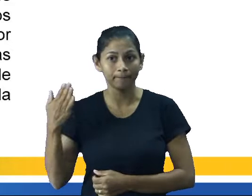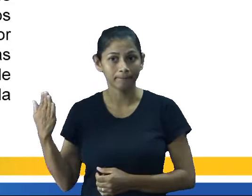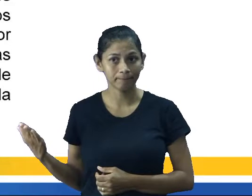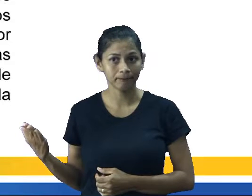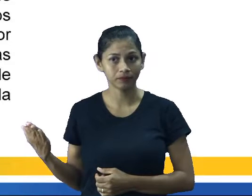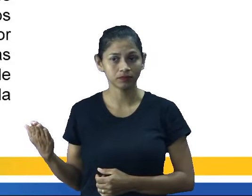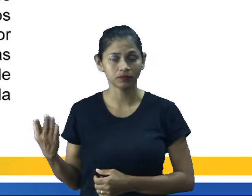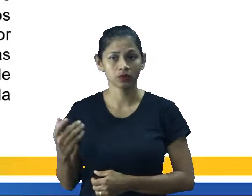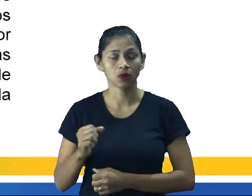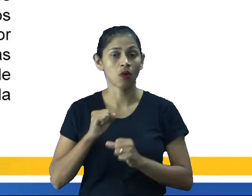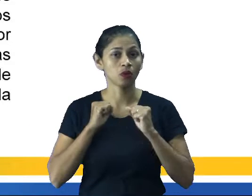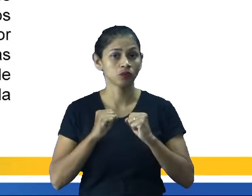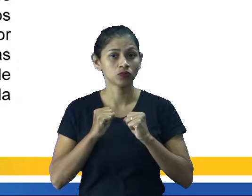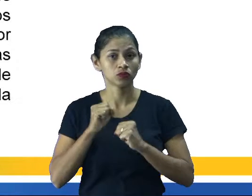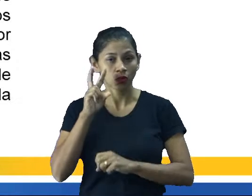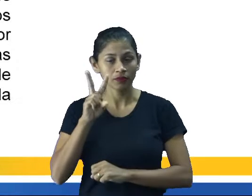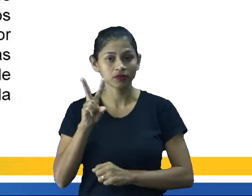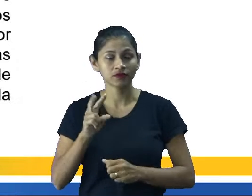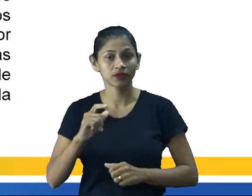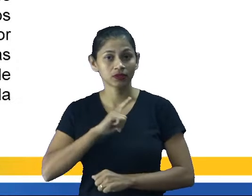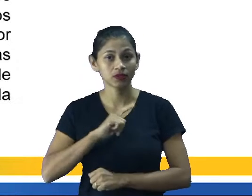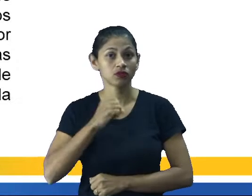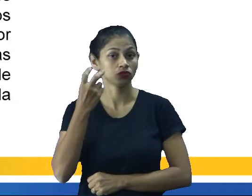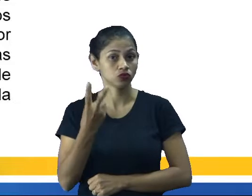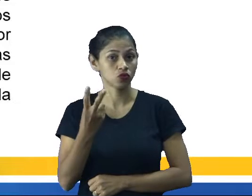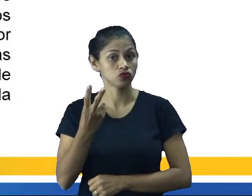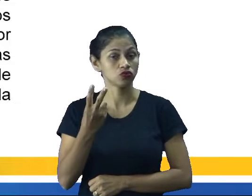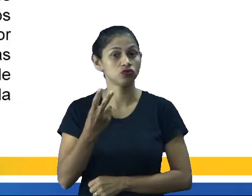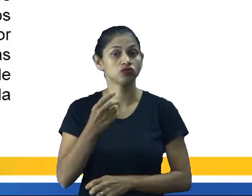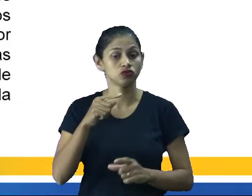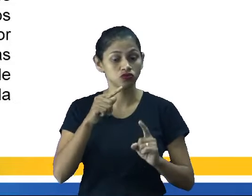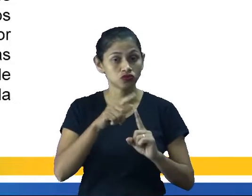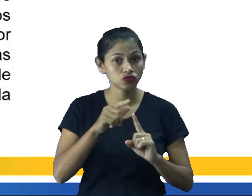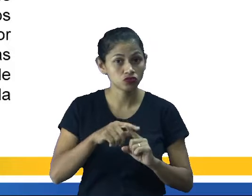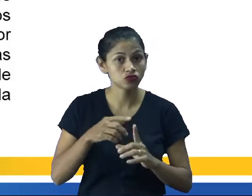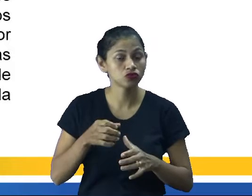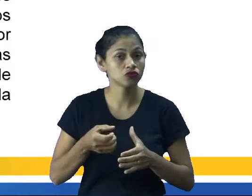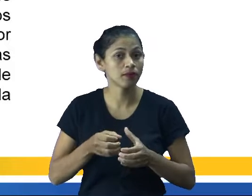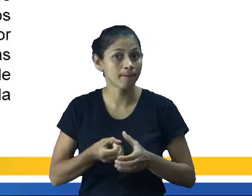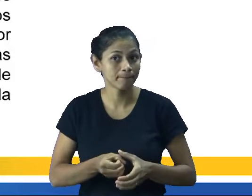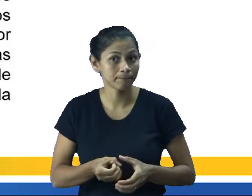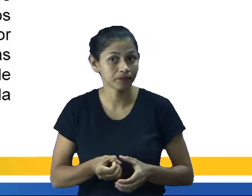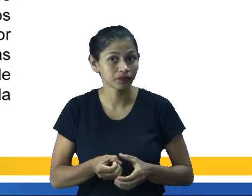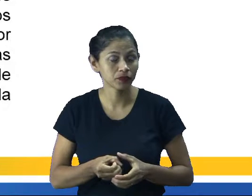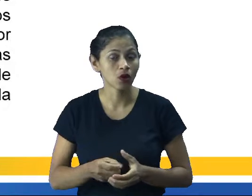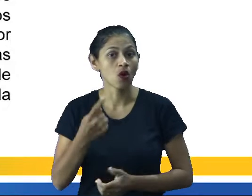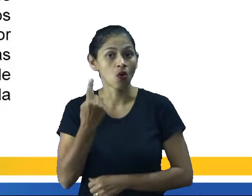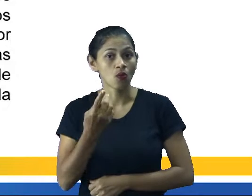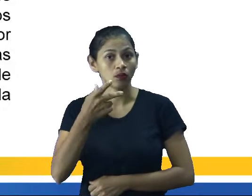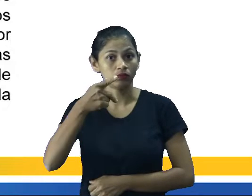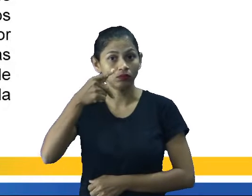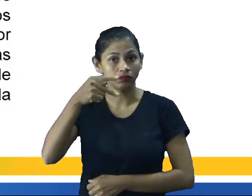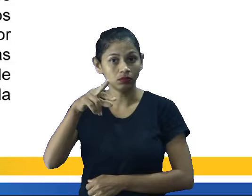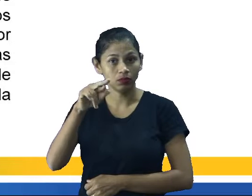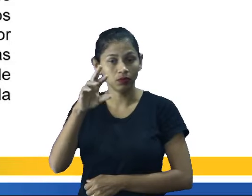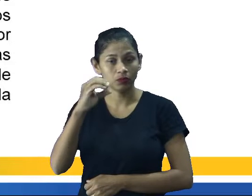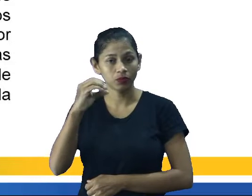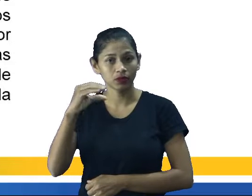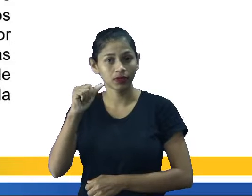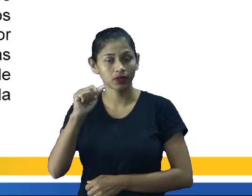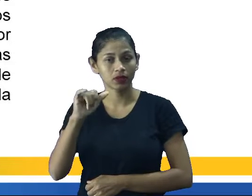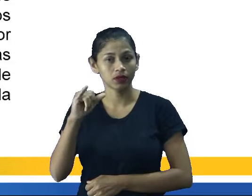vendo, podemos observar que existe dois tipos de células. Existe uma célula chamada de procarionte e existe uma célula chamada do